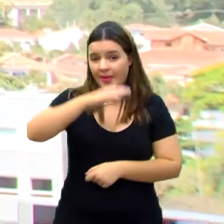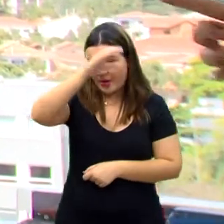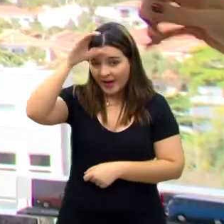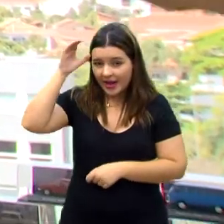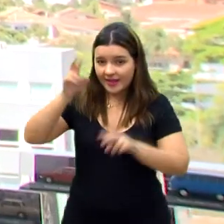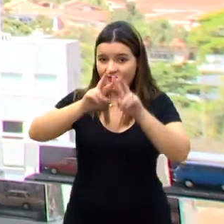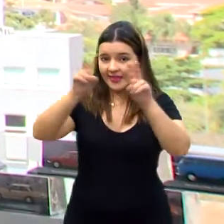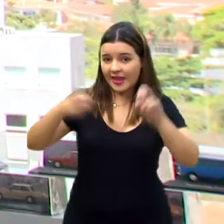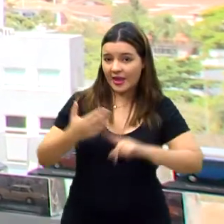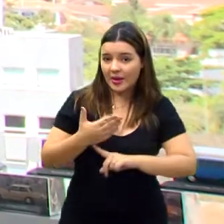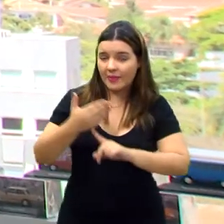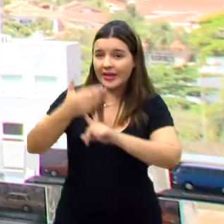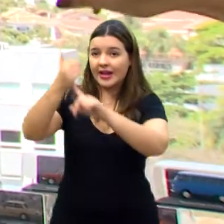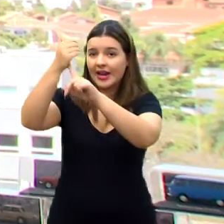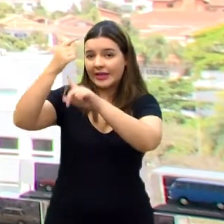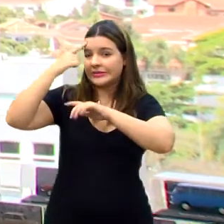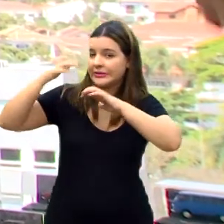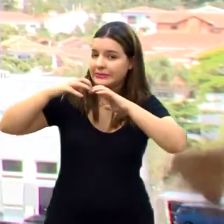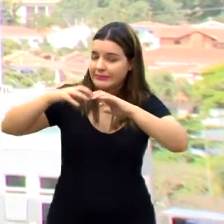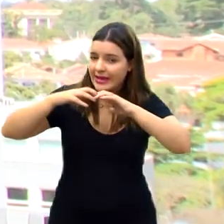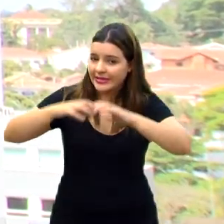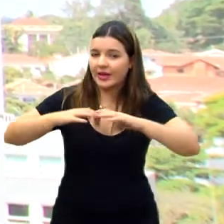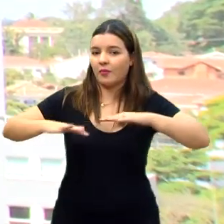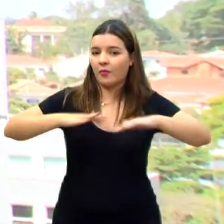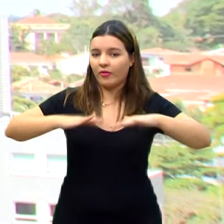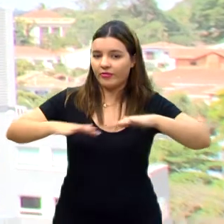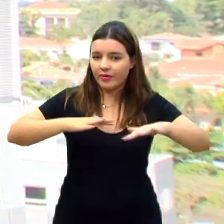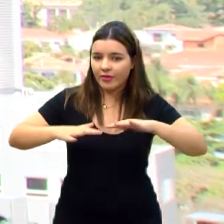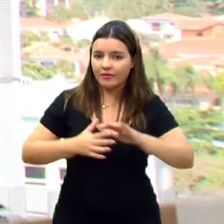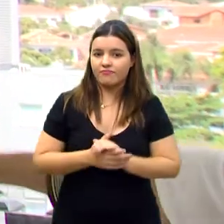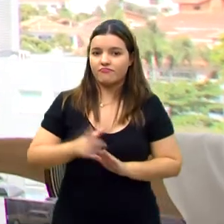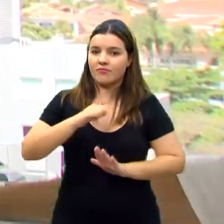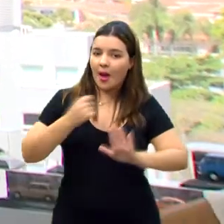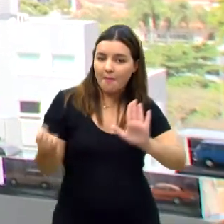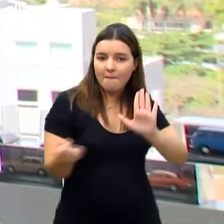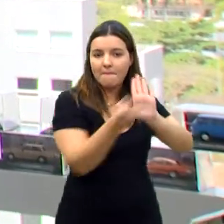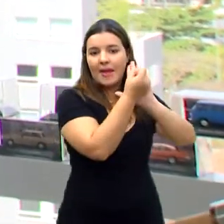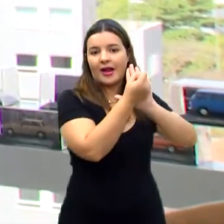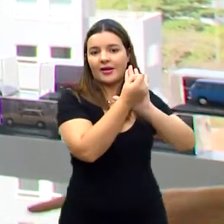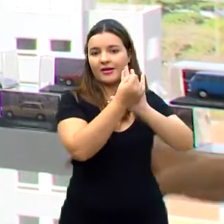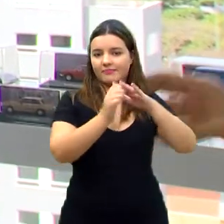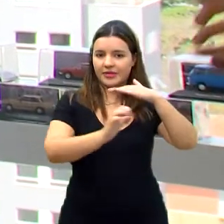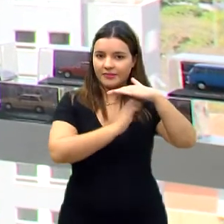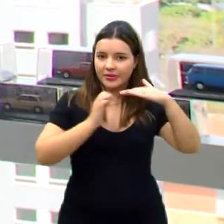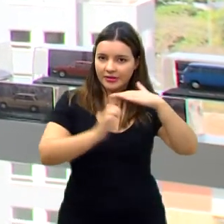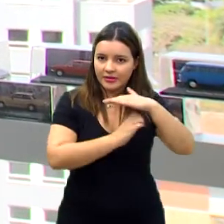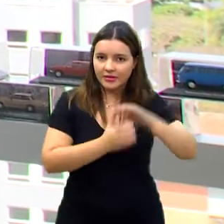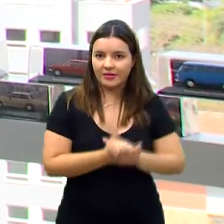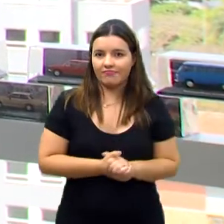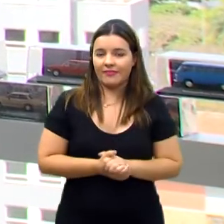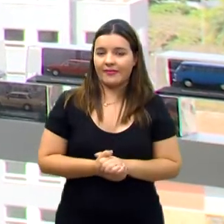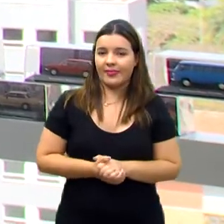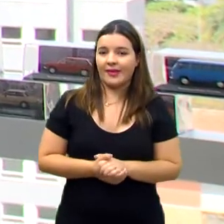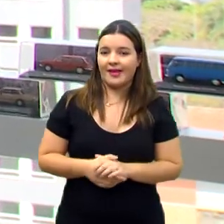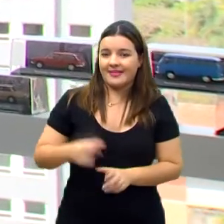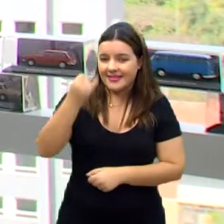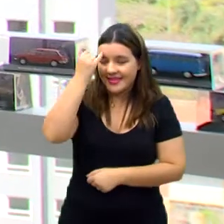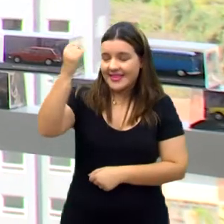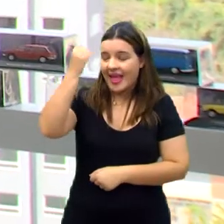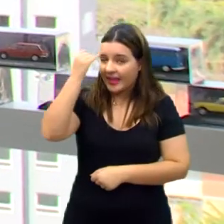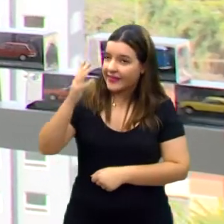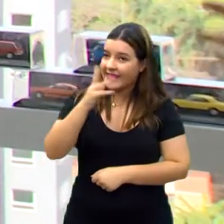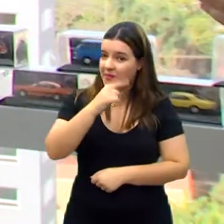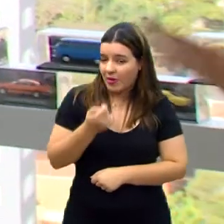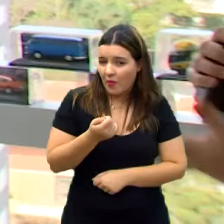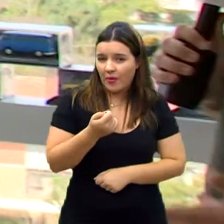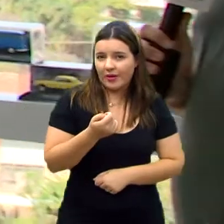que a tecnologia que é o pensar o movimento aqui tem o logo então em algo que demora para fazer né